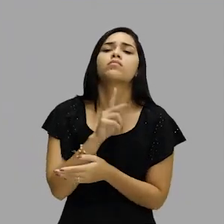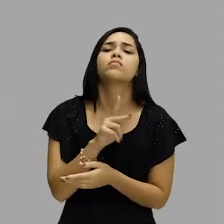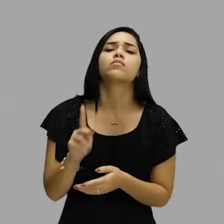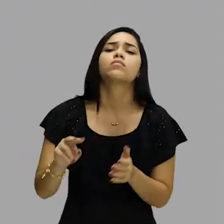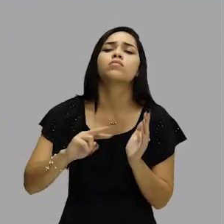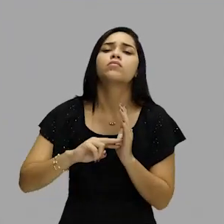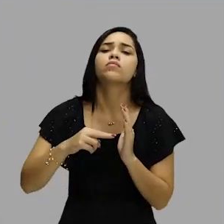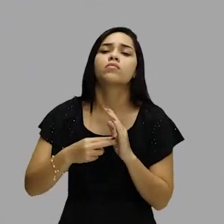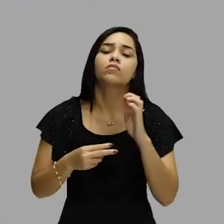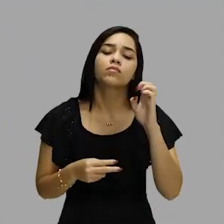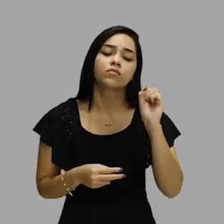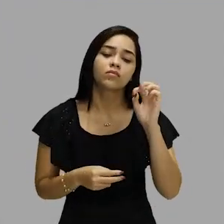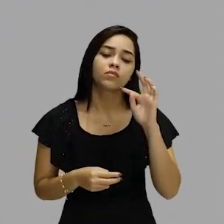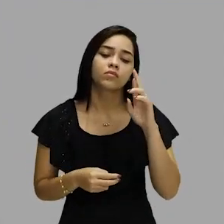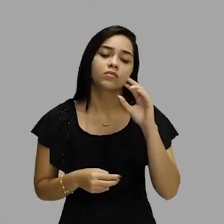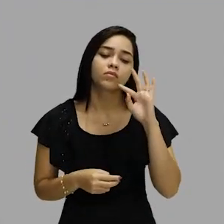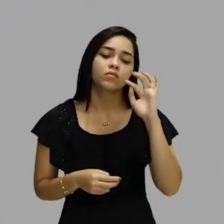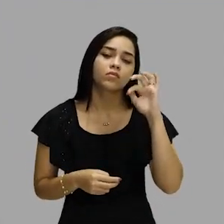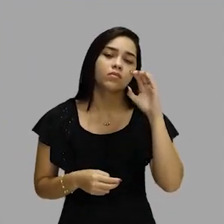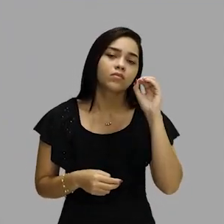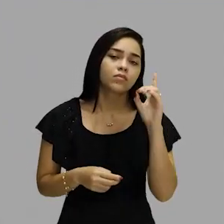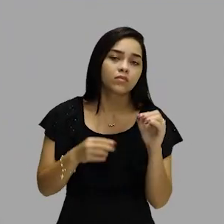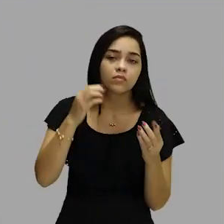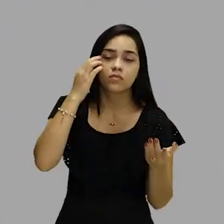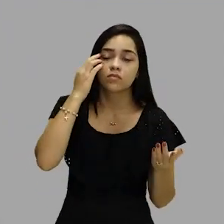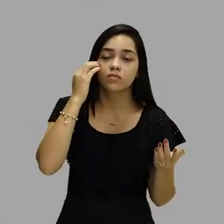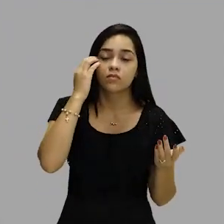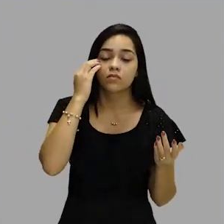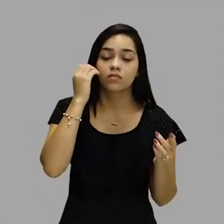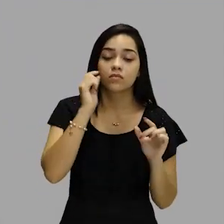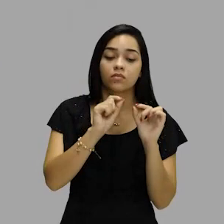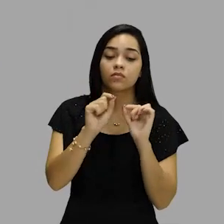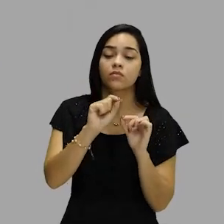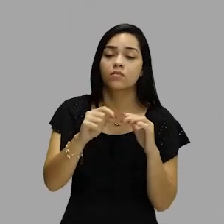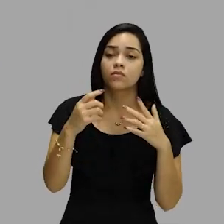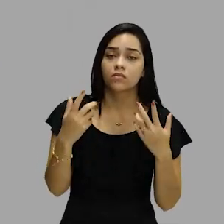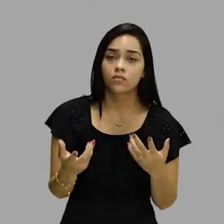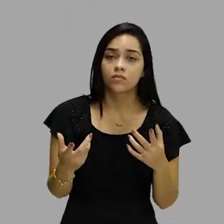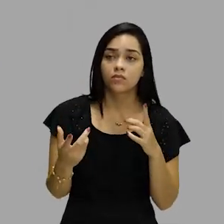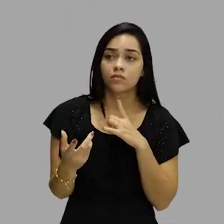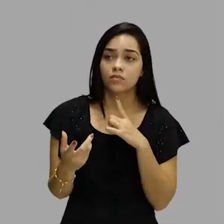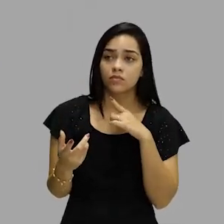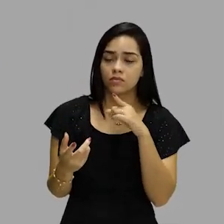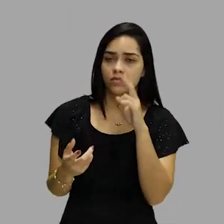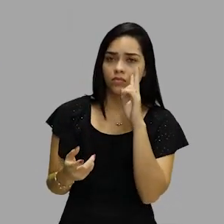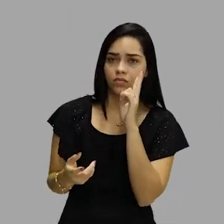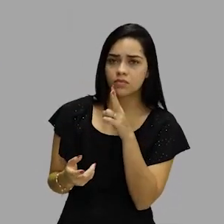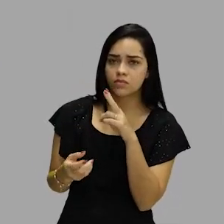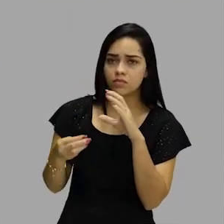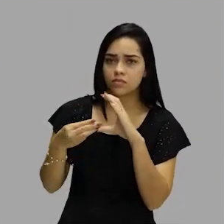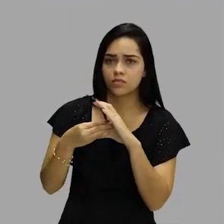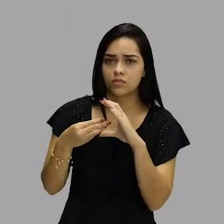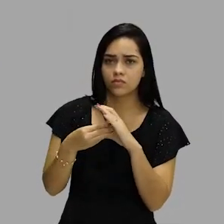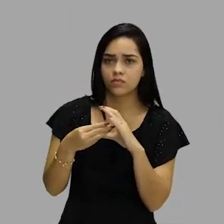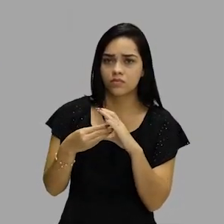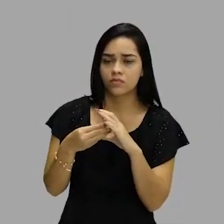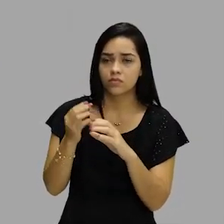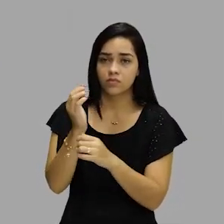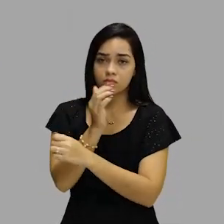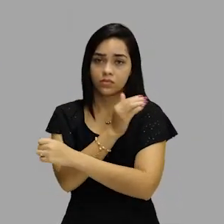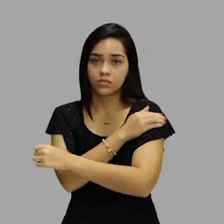o que é isso? Estriados. Estrias, né, são... Quando você olha para a célula